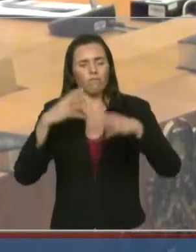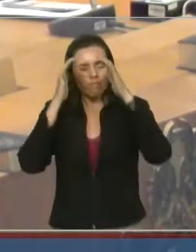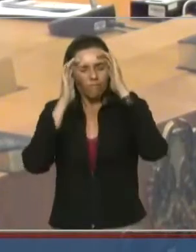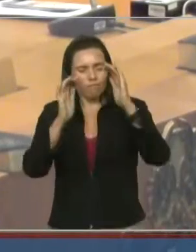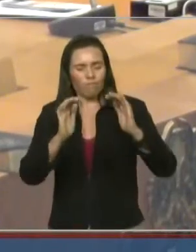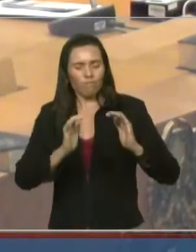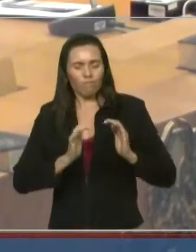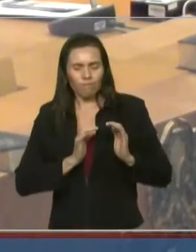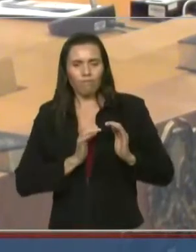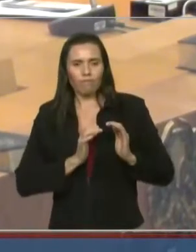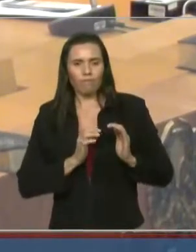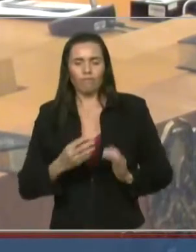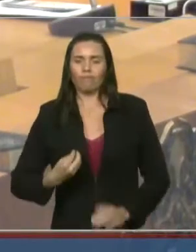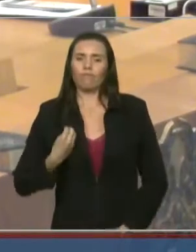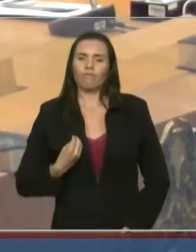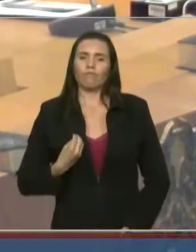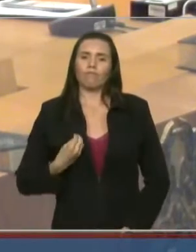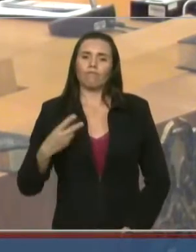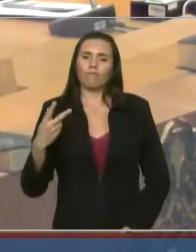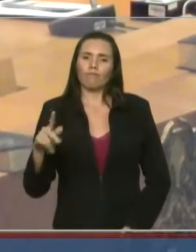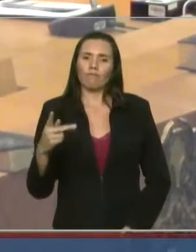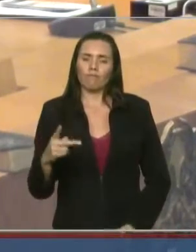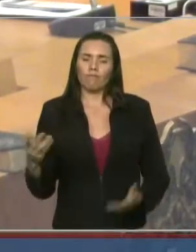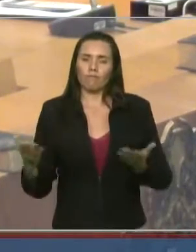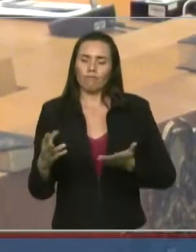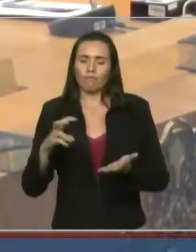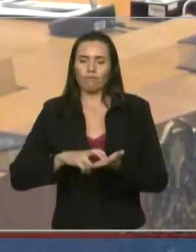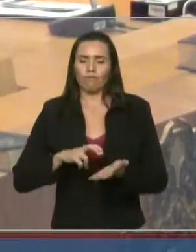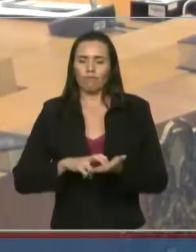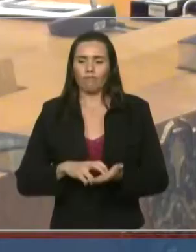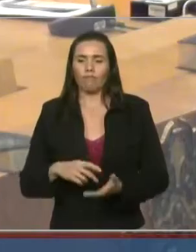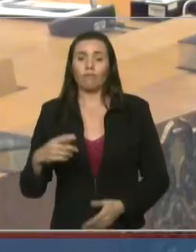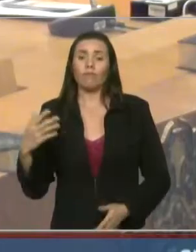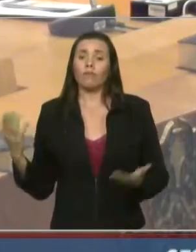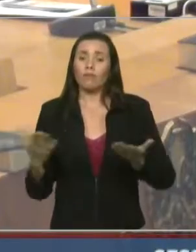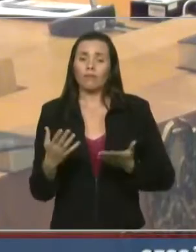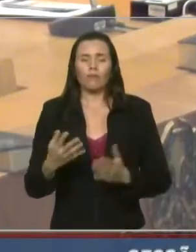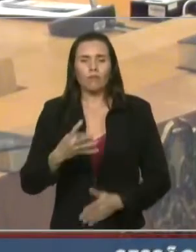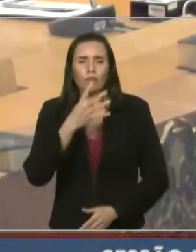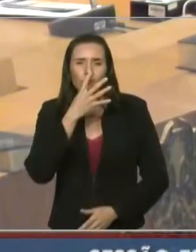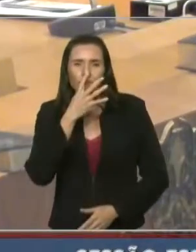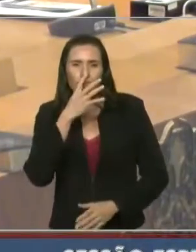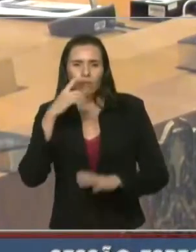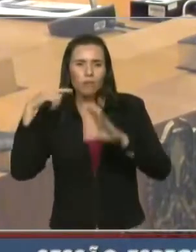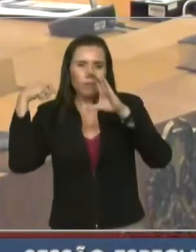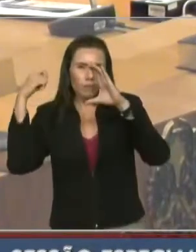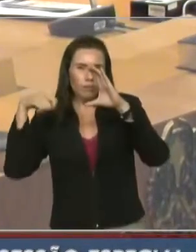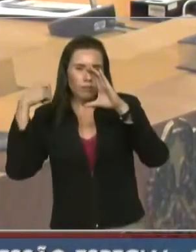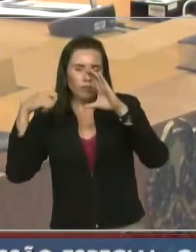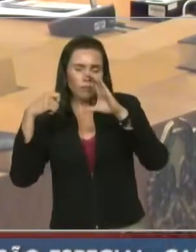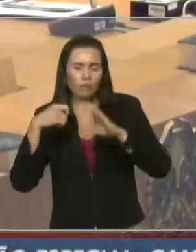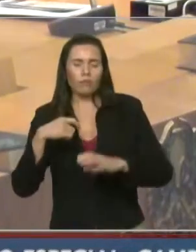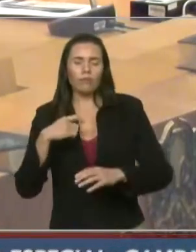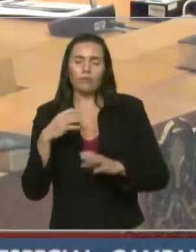Assistiremos à exibição de um vídeo sobre a campanha da Fraternidade 2019.